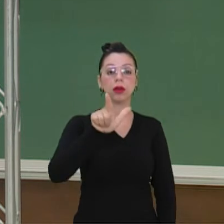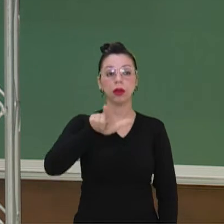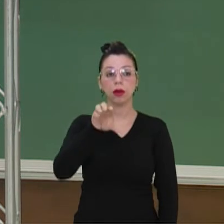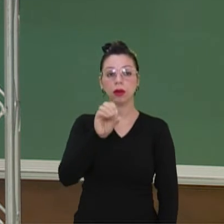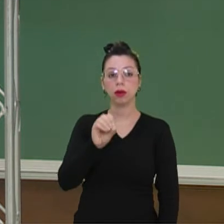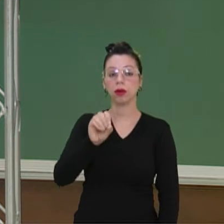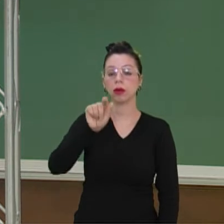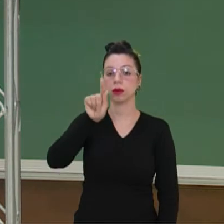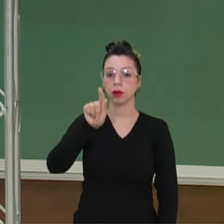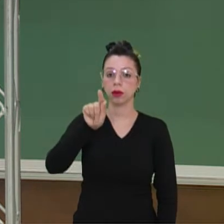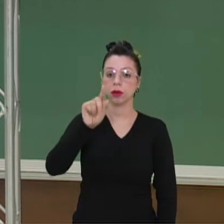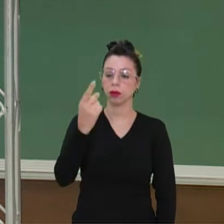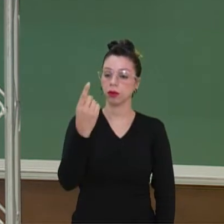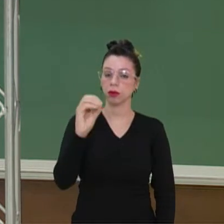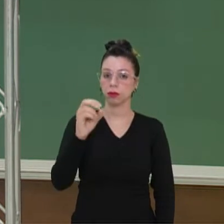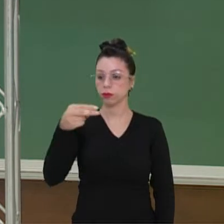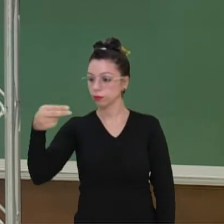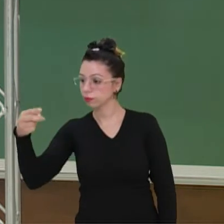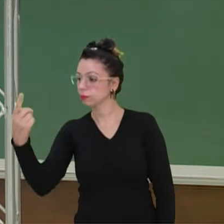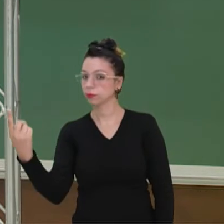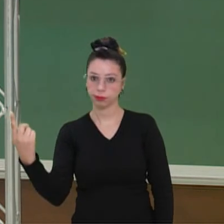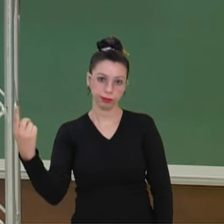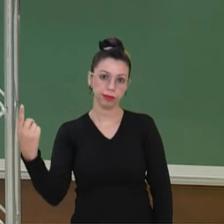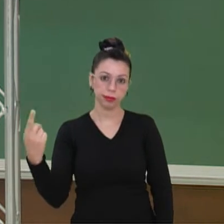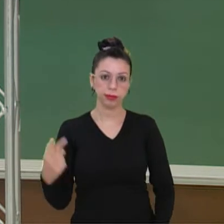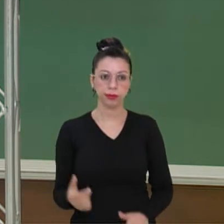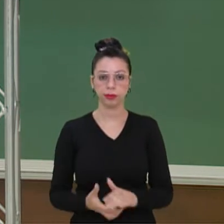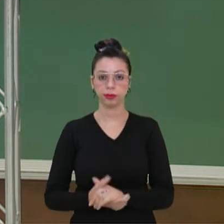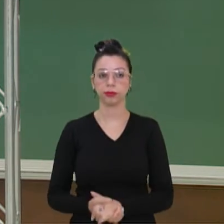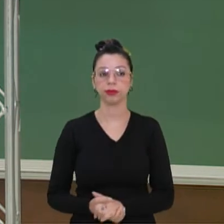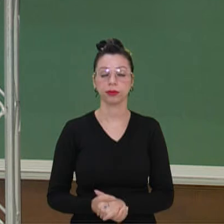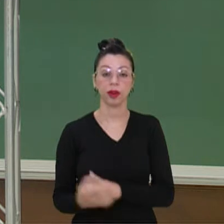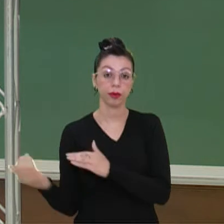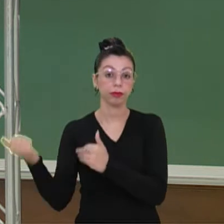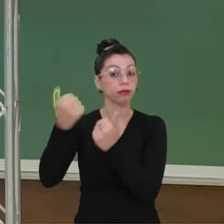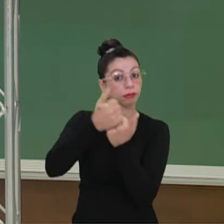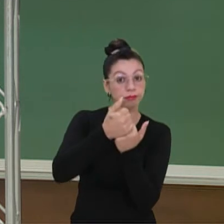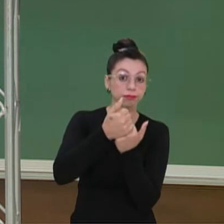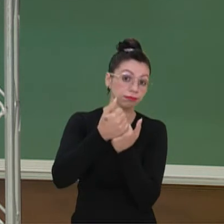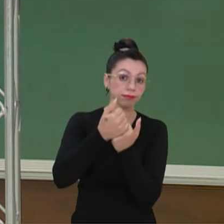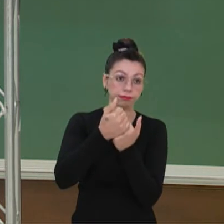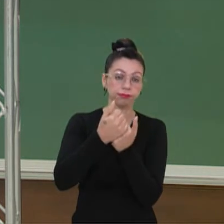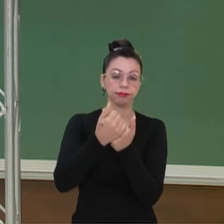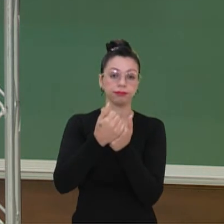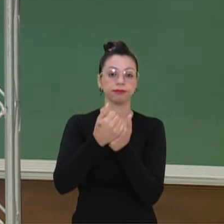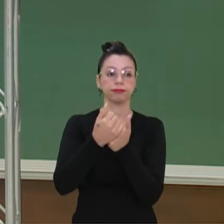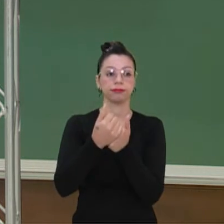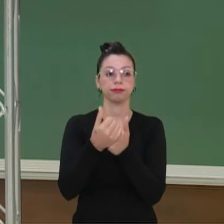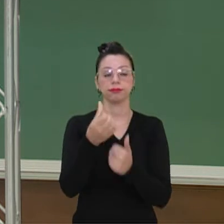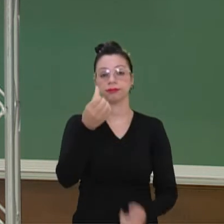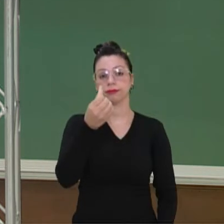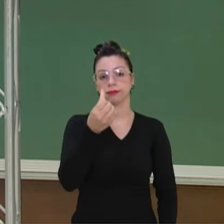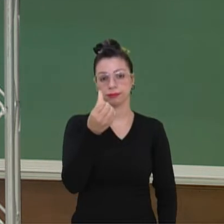base, ele sempre é 1. Por isso que log de 10 é 1. Bom, vamos substituir aqui. Ó, né? Então, ó,